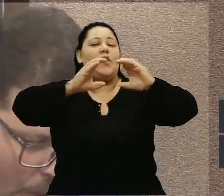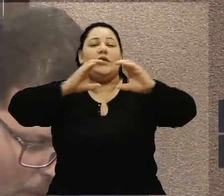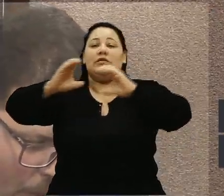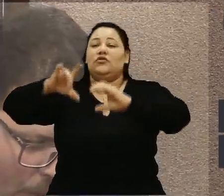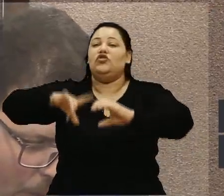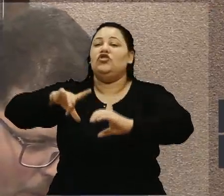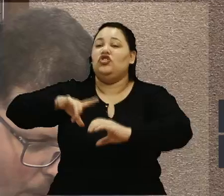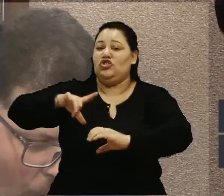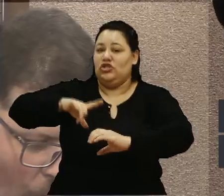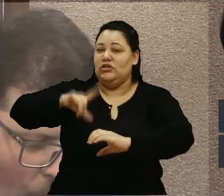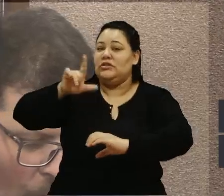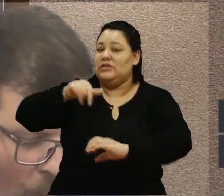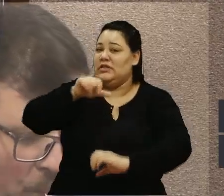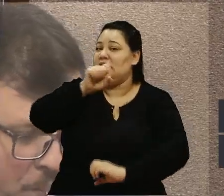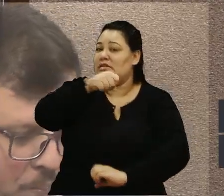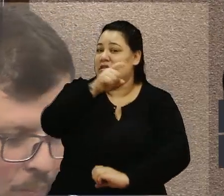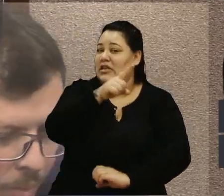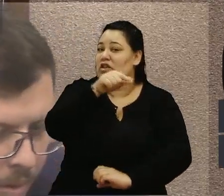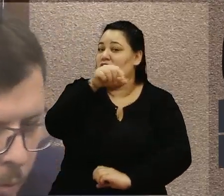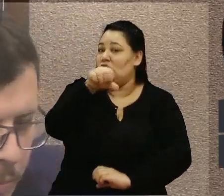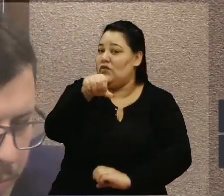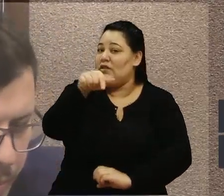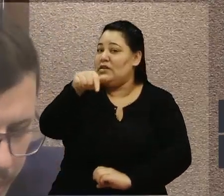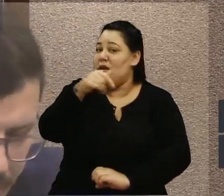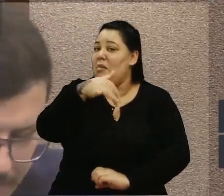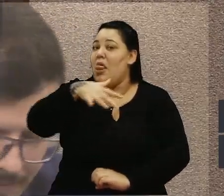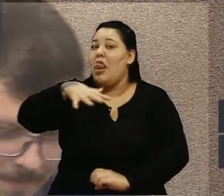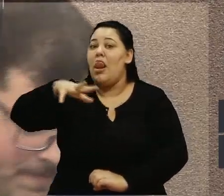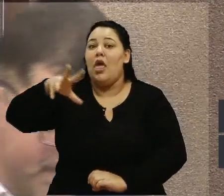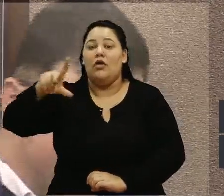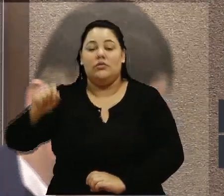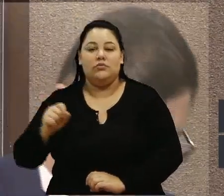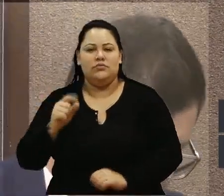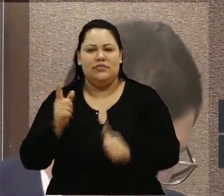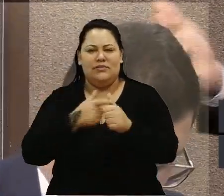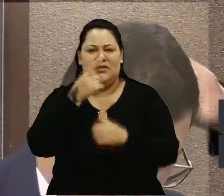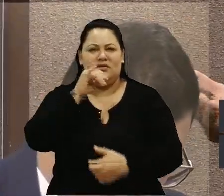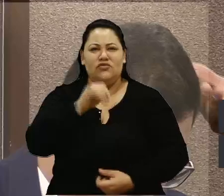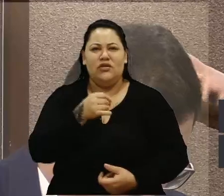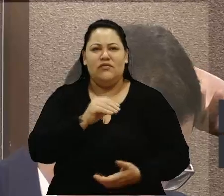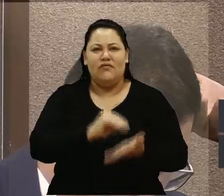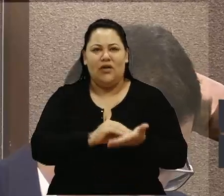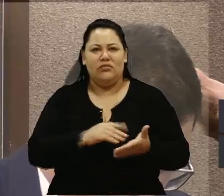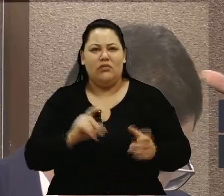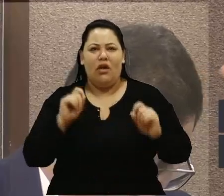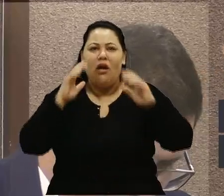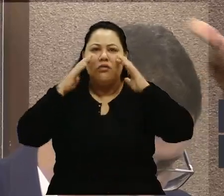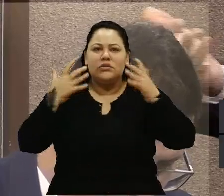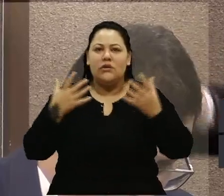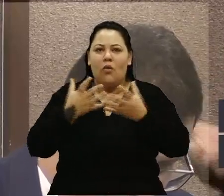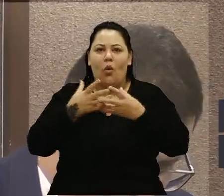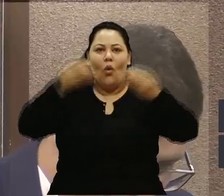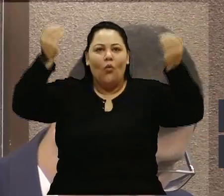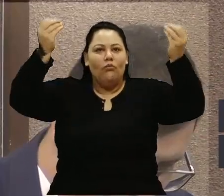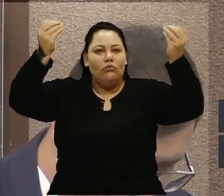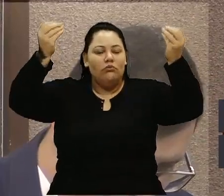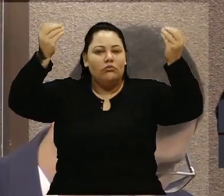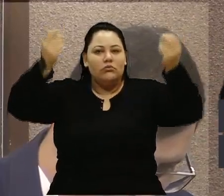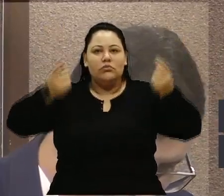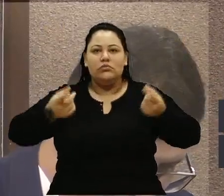de 197 milhões. Aí no dia 1º de janeiro, déficit. O que aconteceu? Esse dinheiro virou